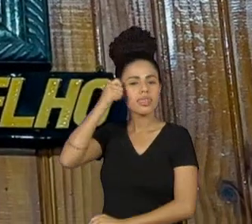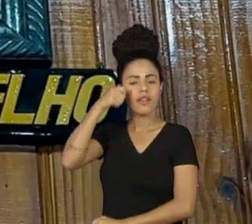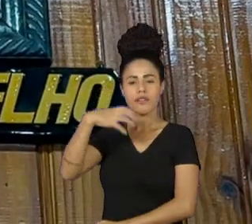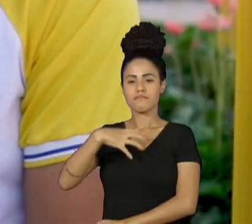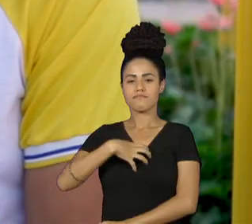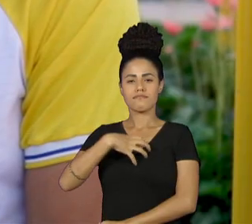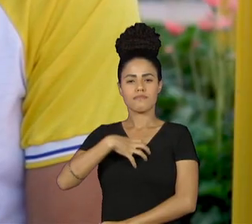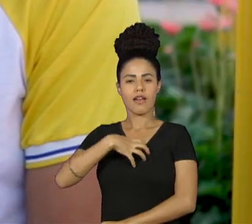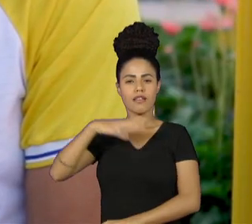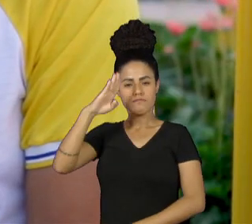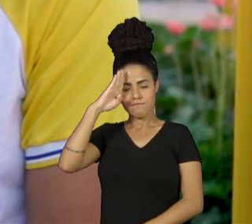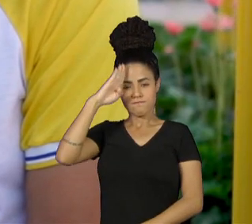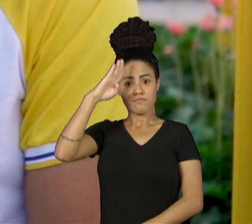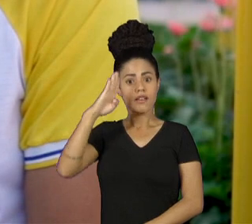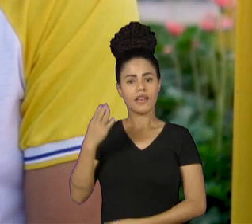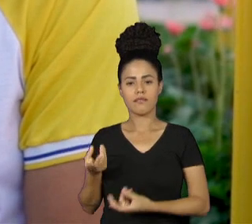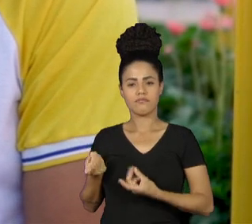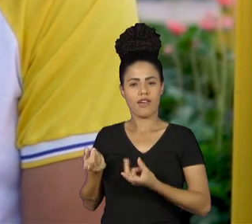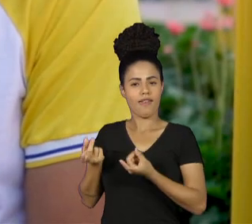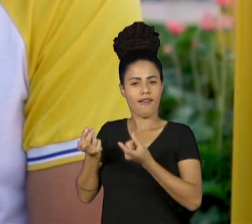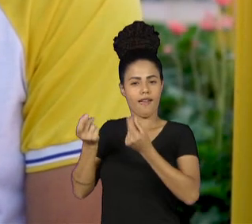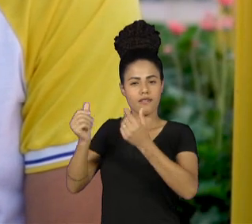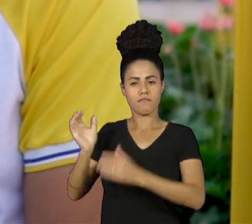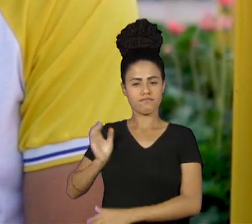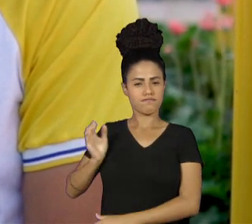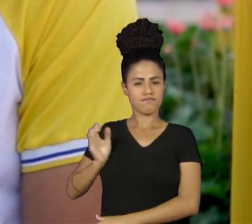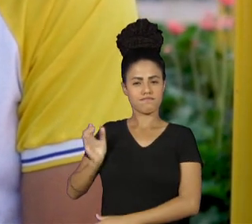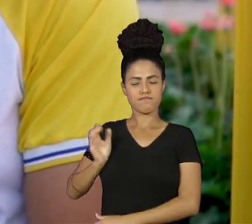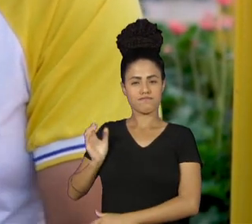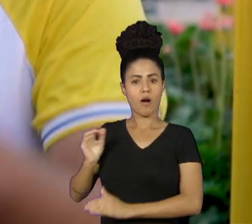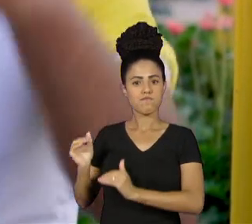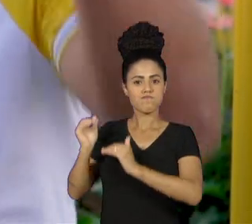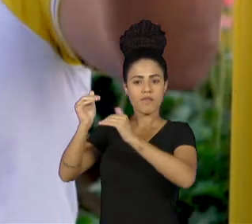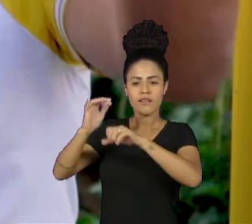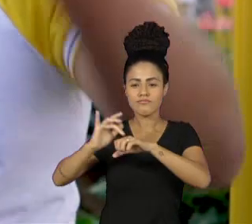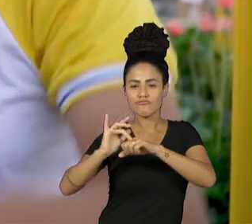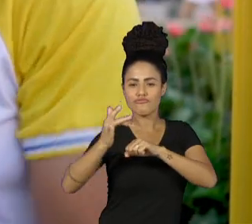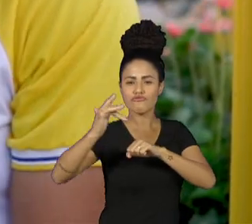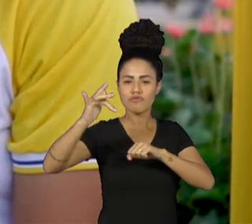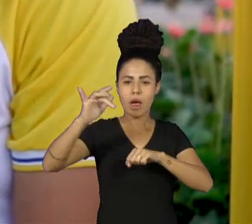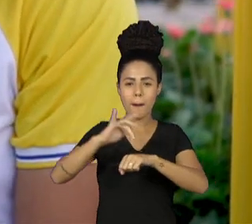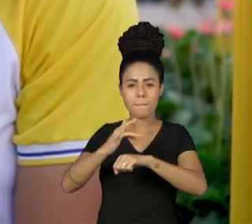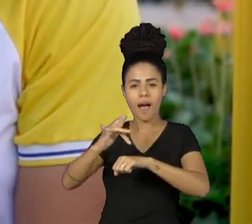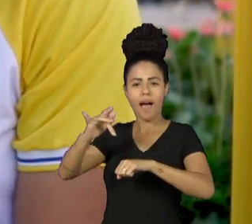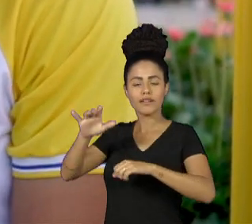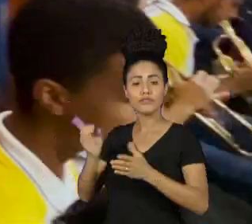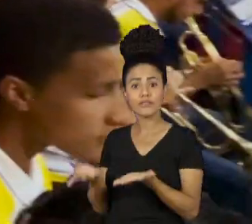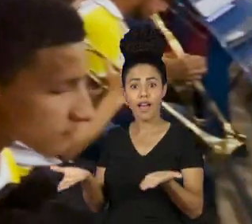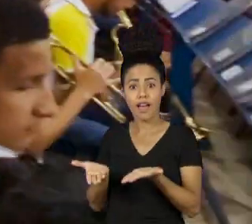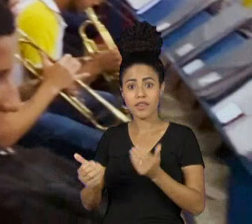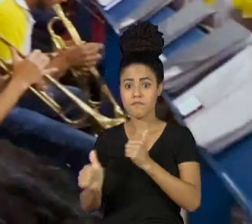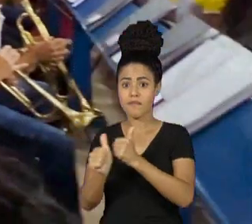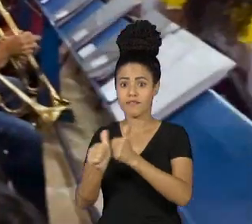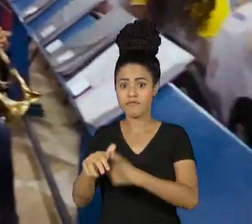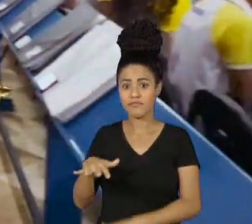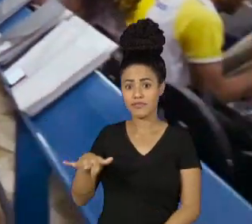de coronel através da riqueza que adquiriu com a extração de diamante numa vila que tem aqui próximo, a Vila do Ventura.